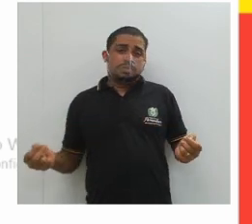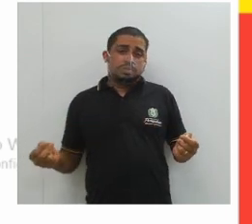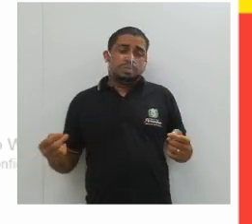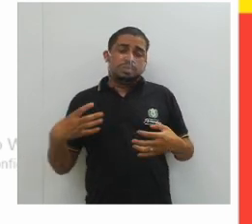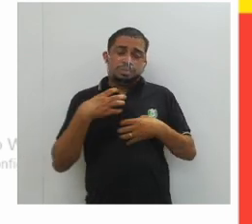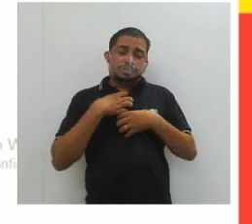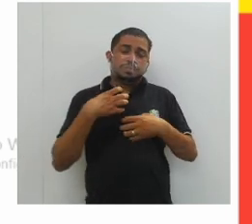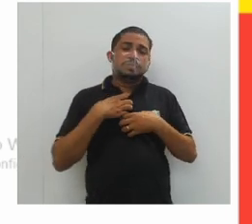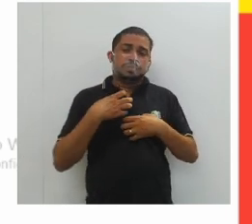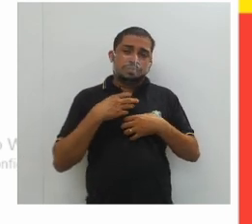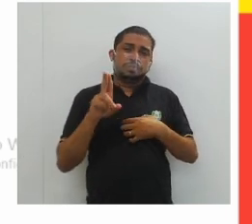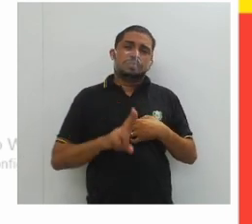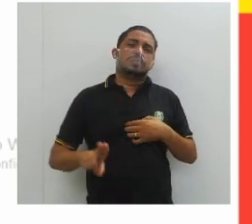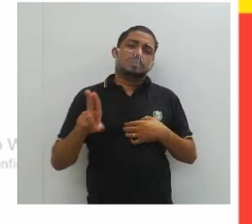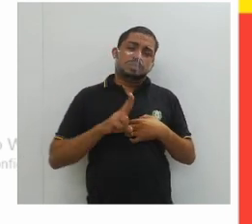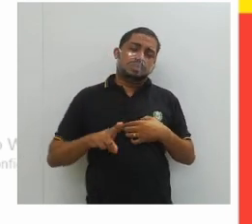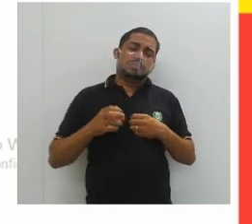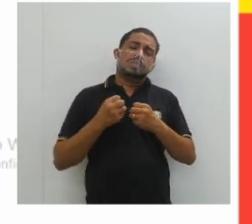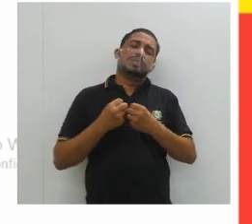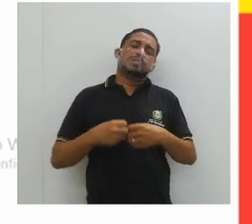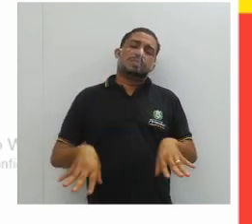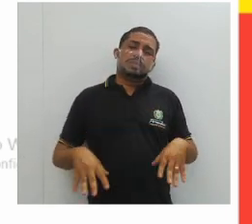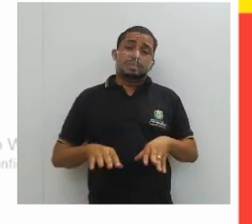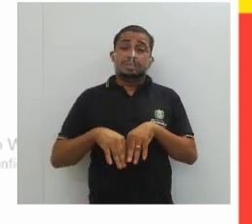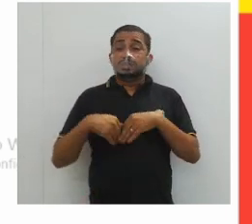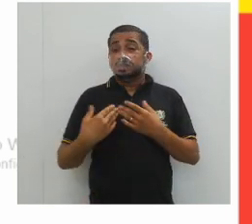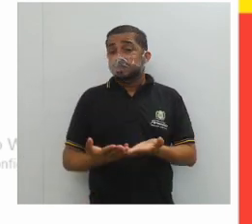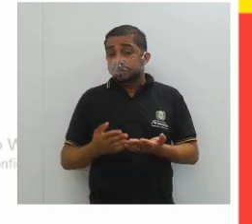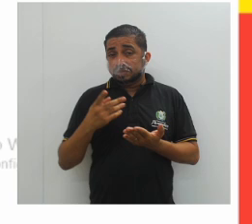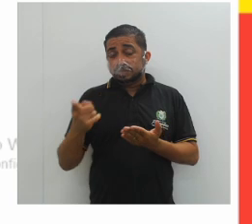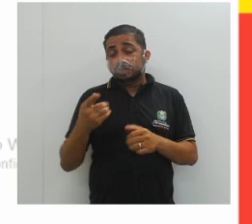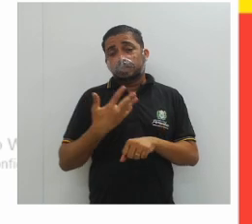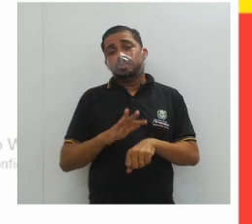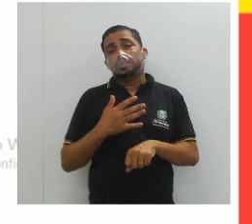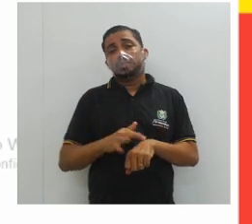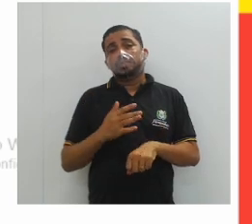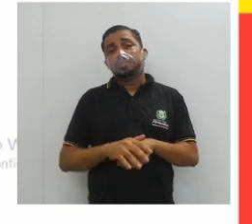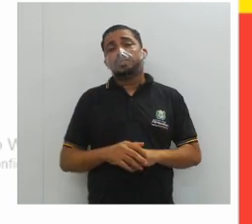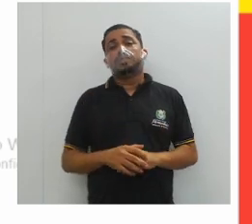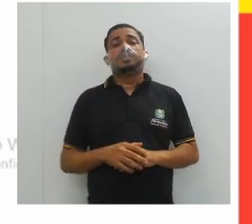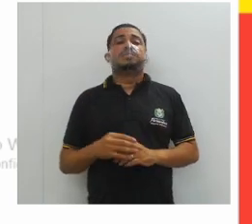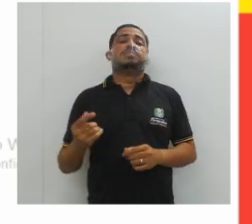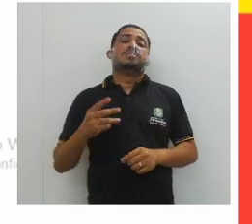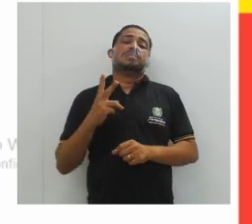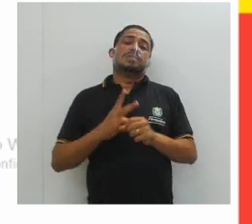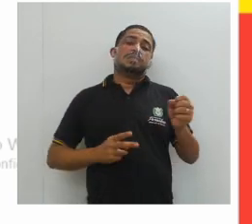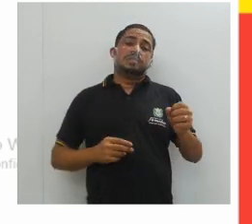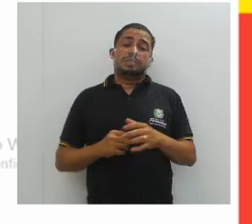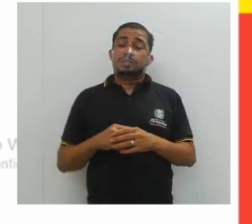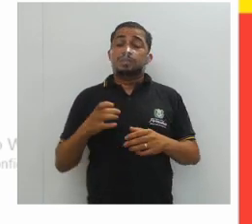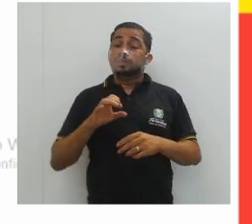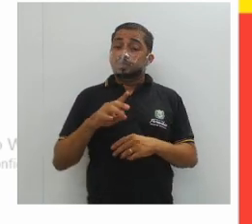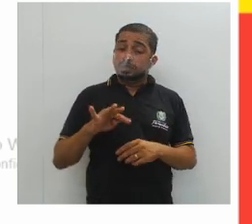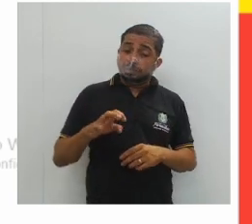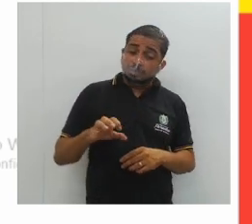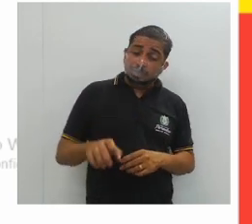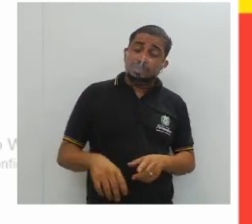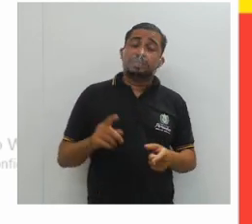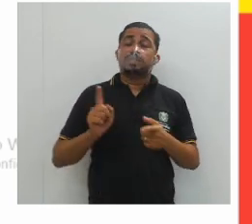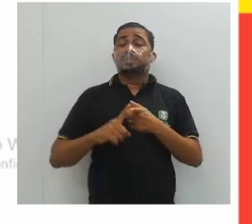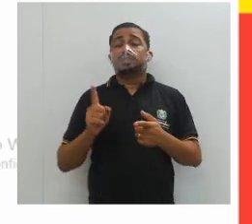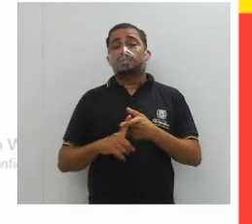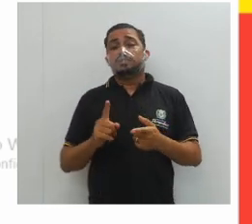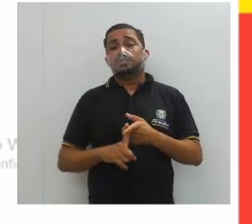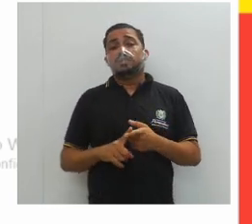forma que aí o consumidor fica prejudicado. Então é por isso que essa prática é tida como crime contra a economia. Não pode. Assim